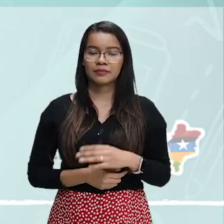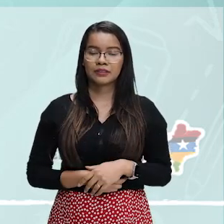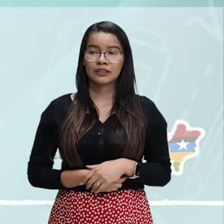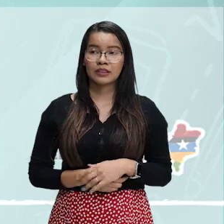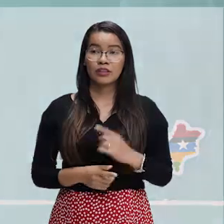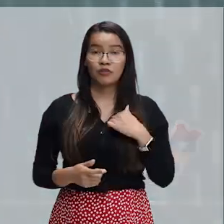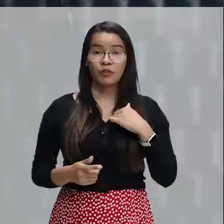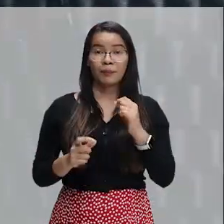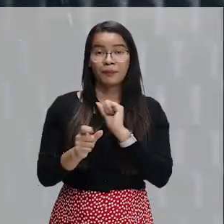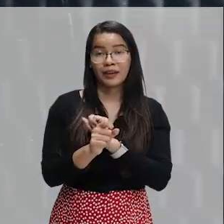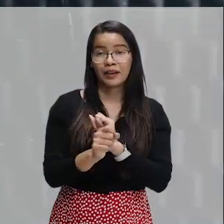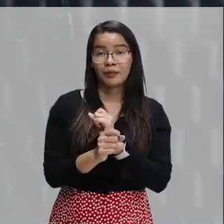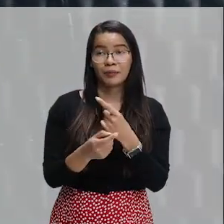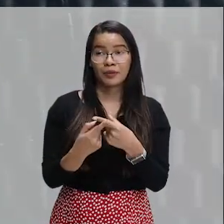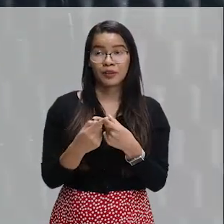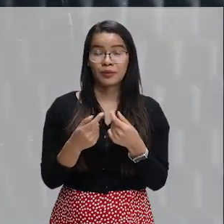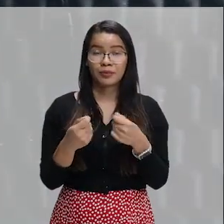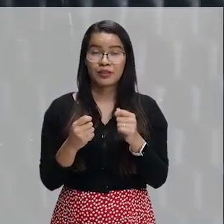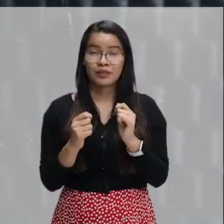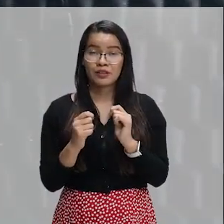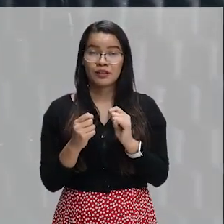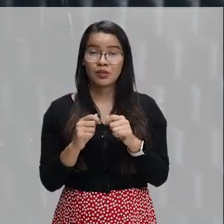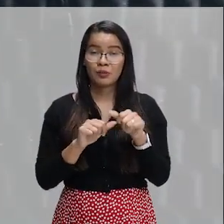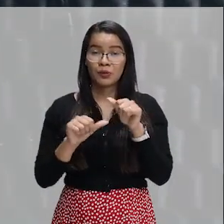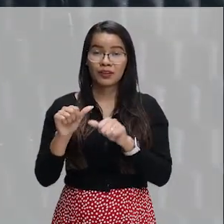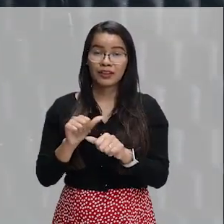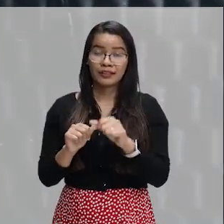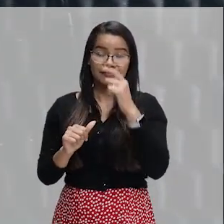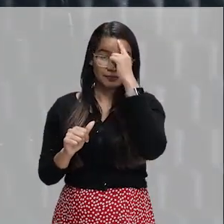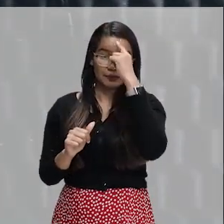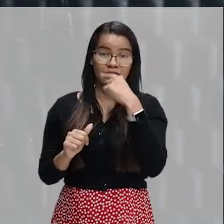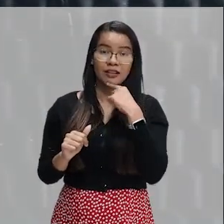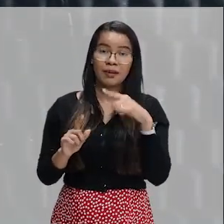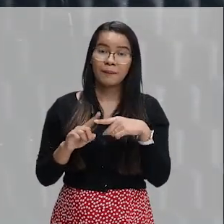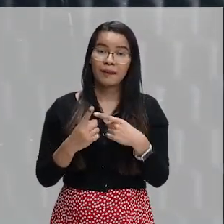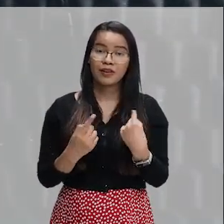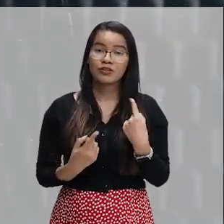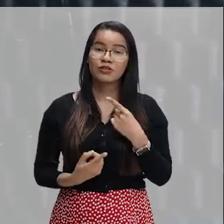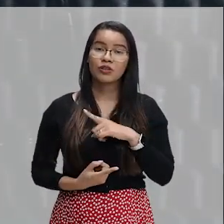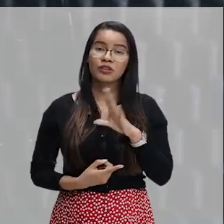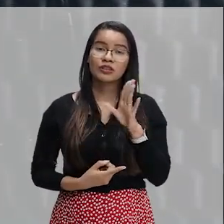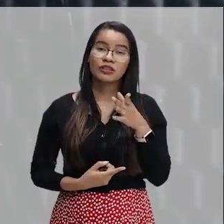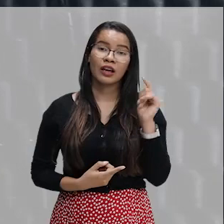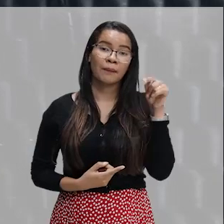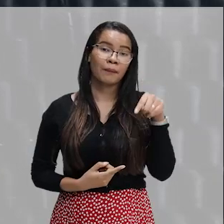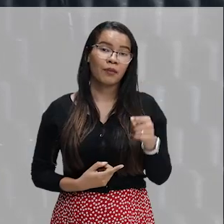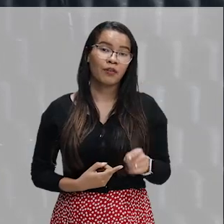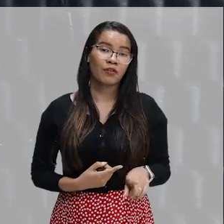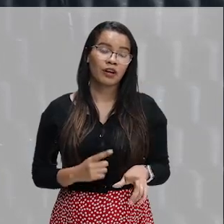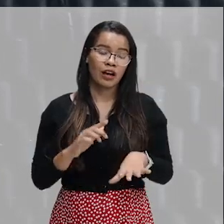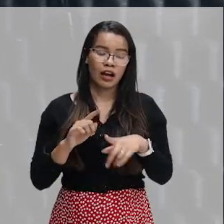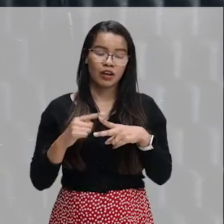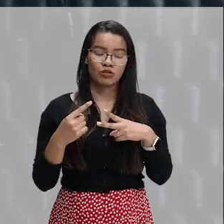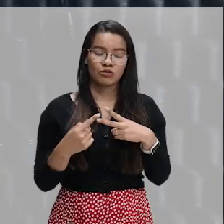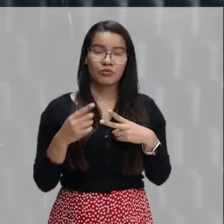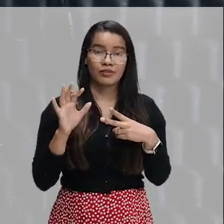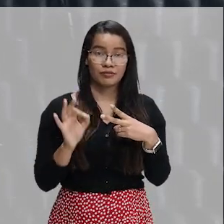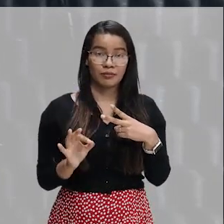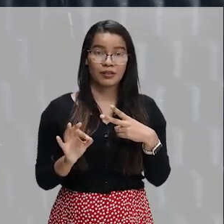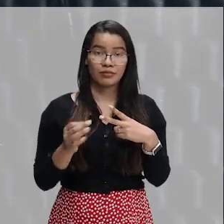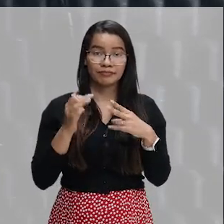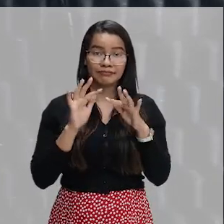vou parar aqui, né, porque eu vou ter que mudar de tela, mas aqui a gente já aprofunda essas duas